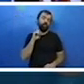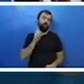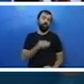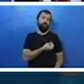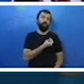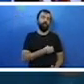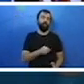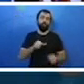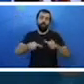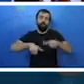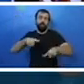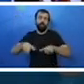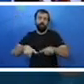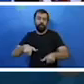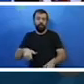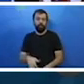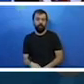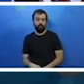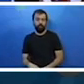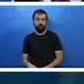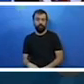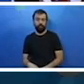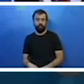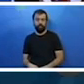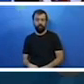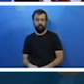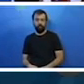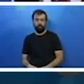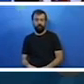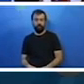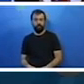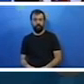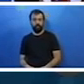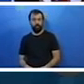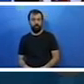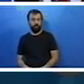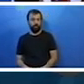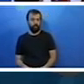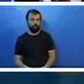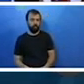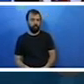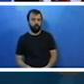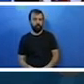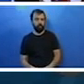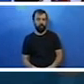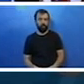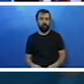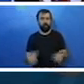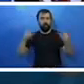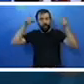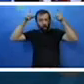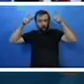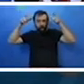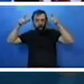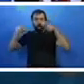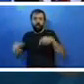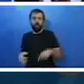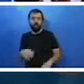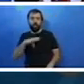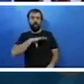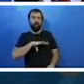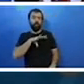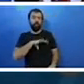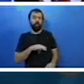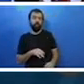Então, consequência. O que mais foi consequência? A reação da coroa portuguesa. Porque o pessoal queria mudar